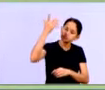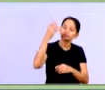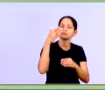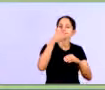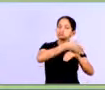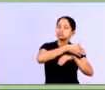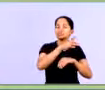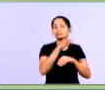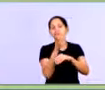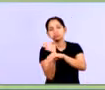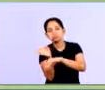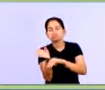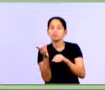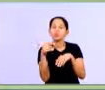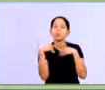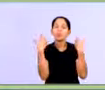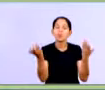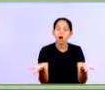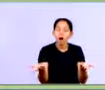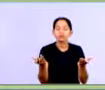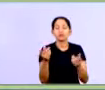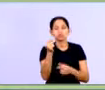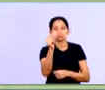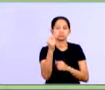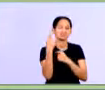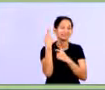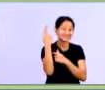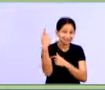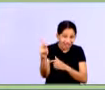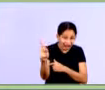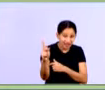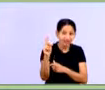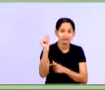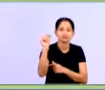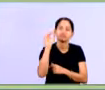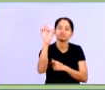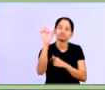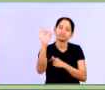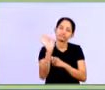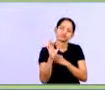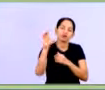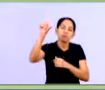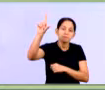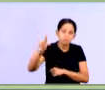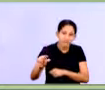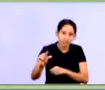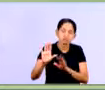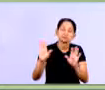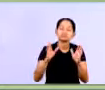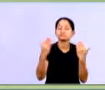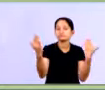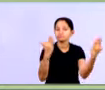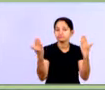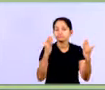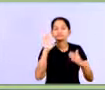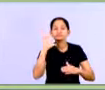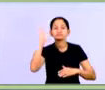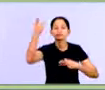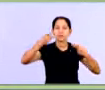próprio. No caso de capital de terceiro, é a menor taxa de juros obtidas para financiar os